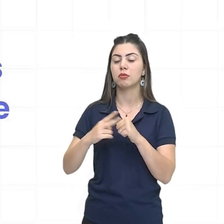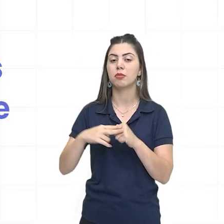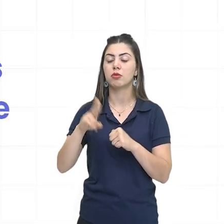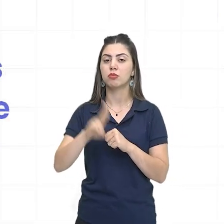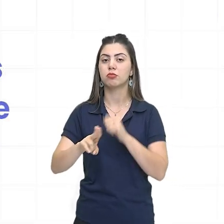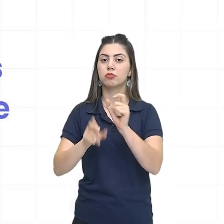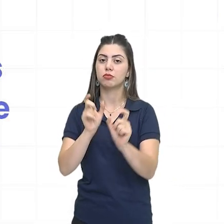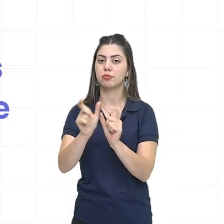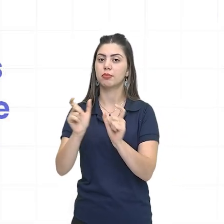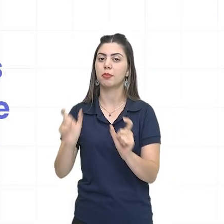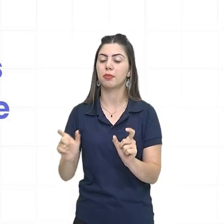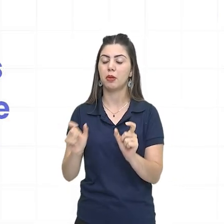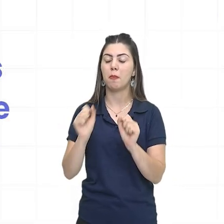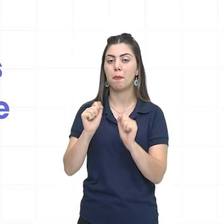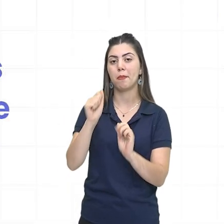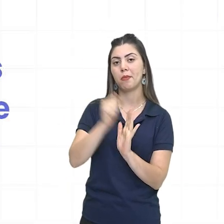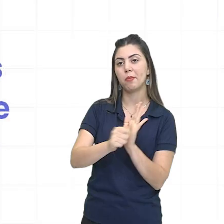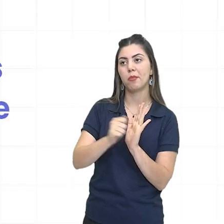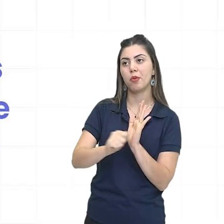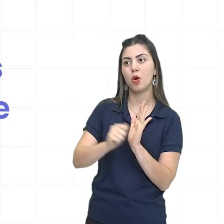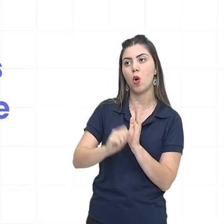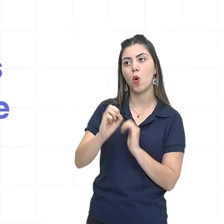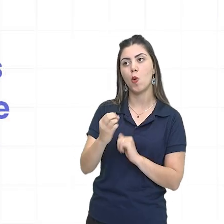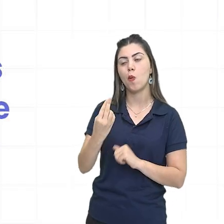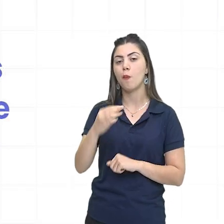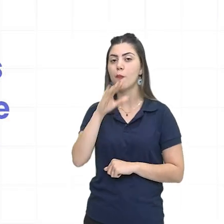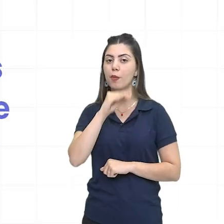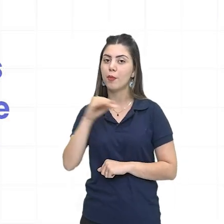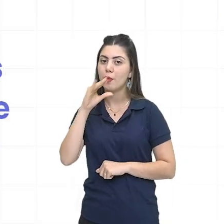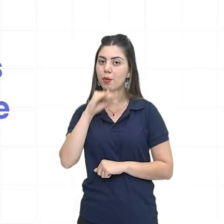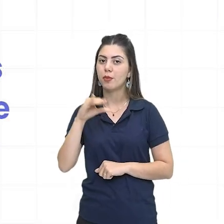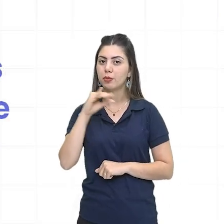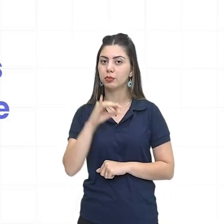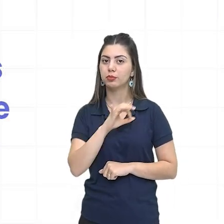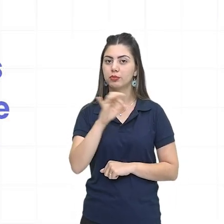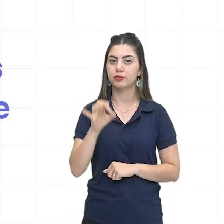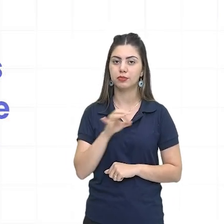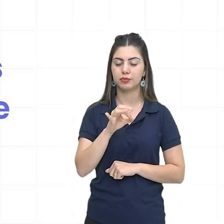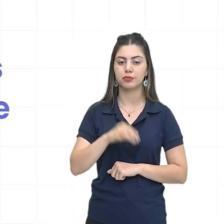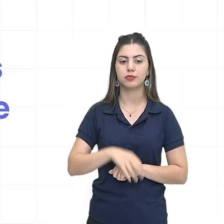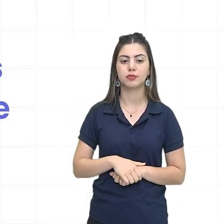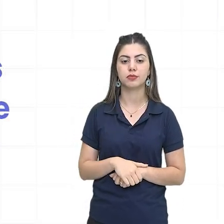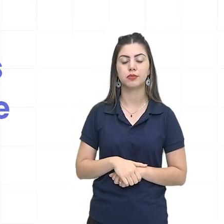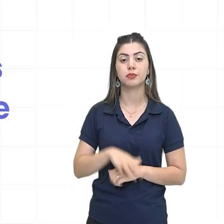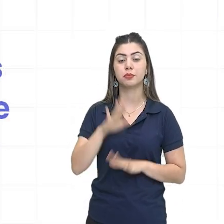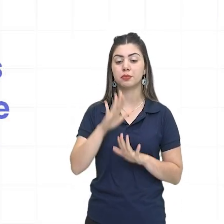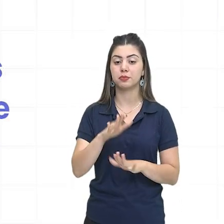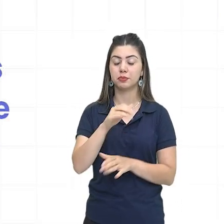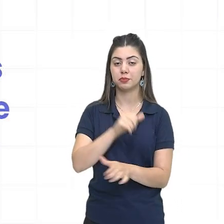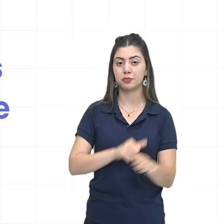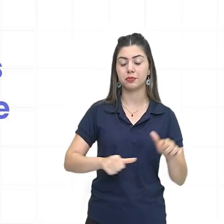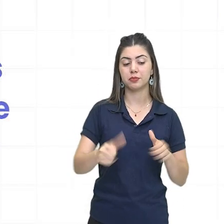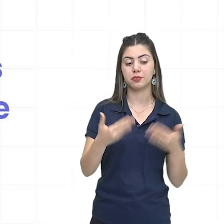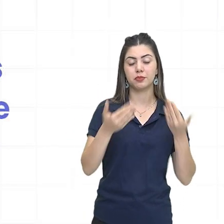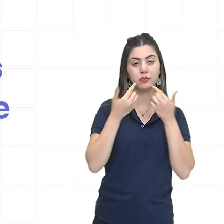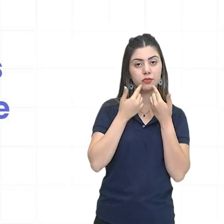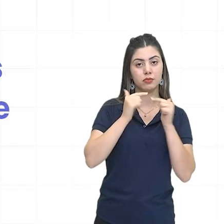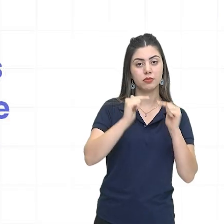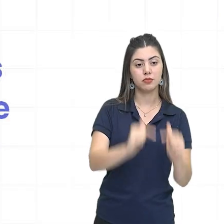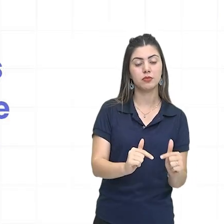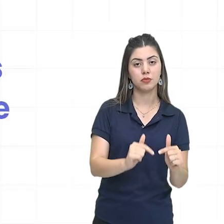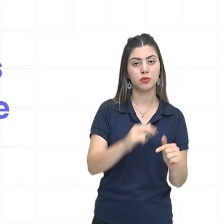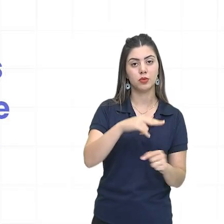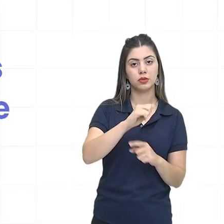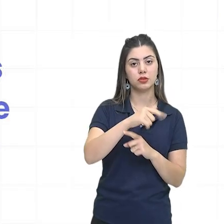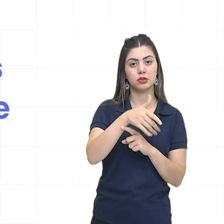aqui, seja na forma escrita ou seja na forma falada. Já a linguagem não